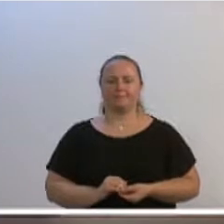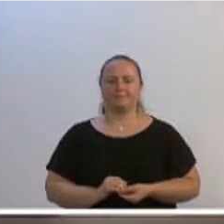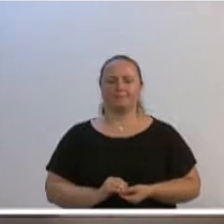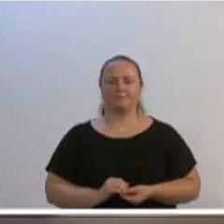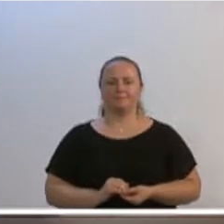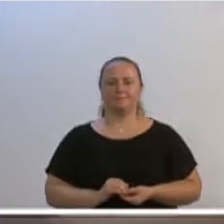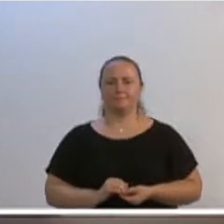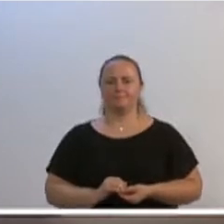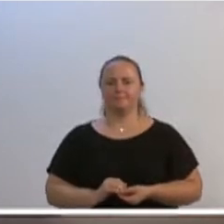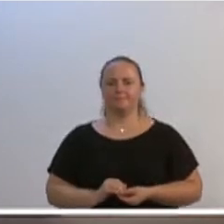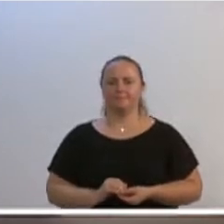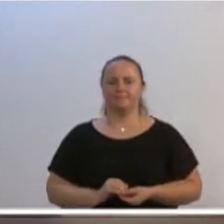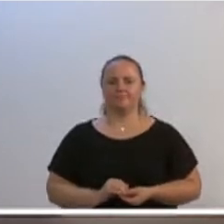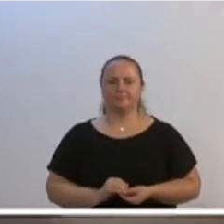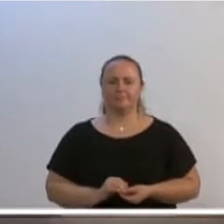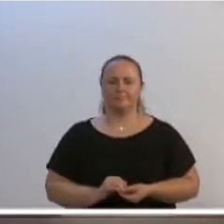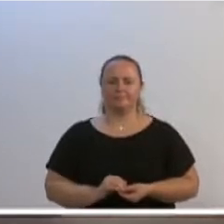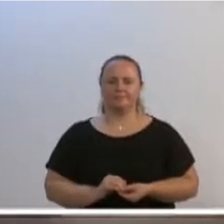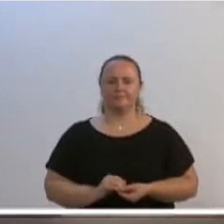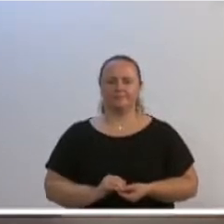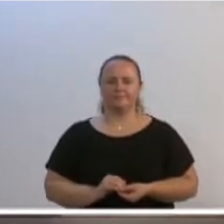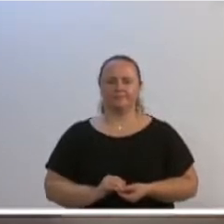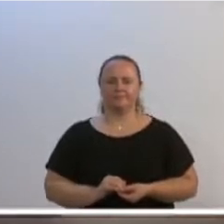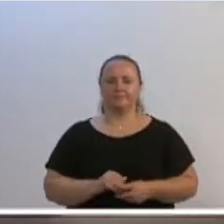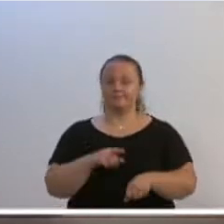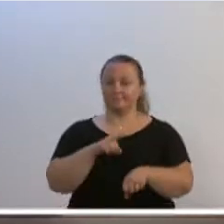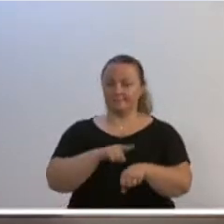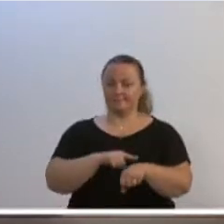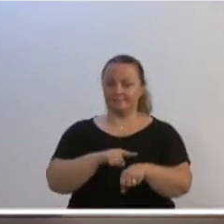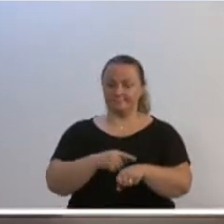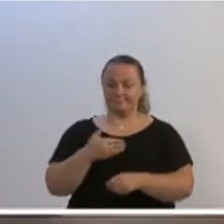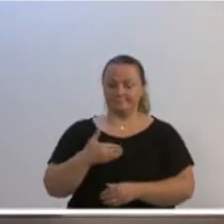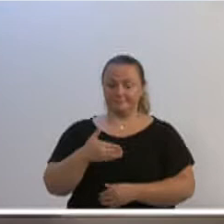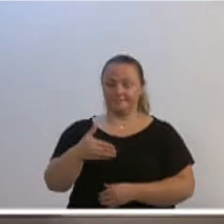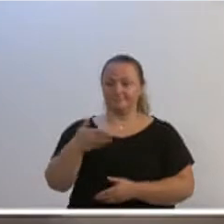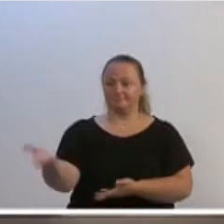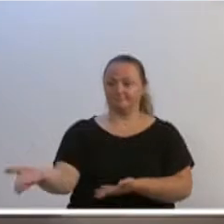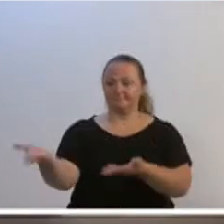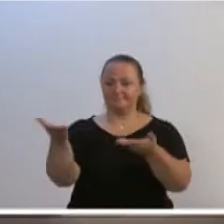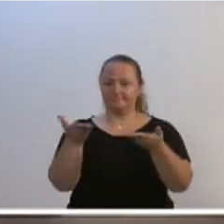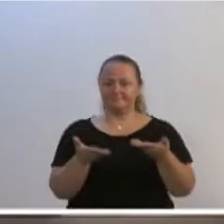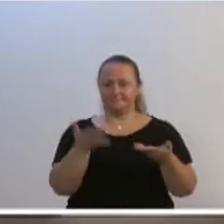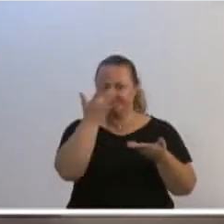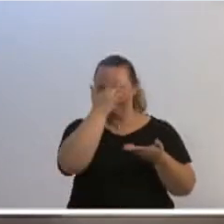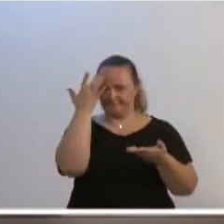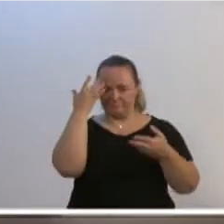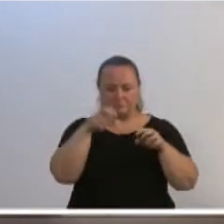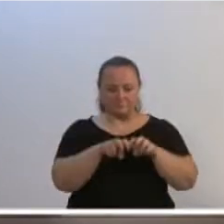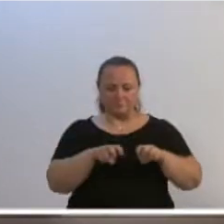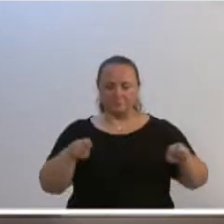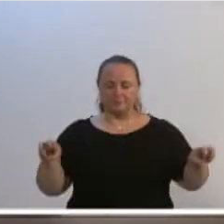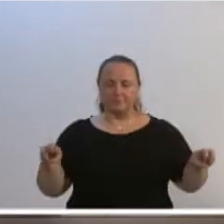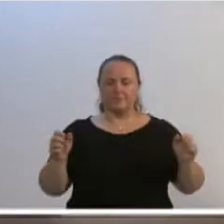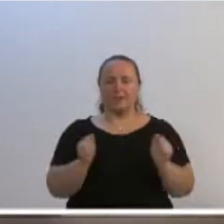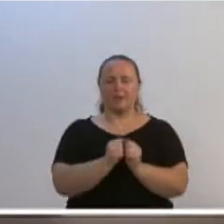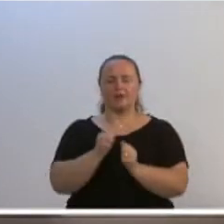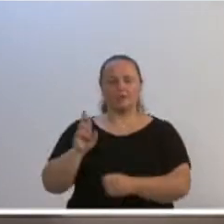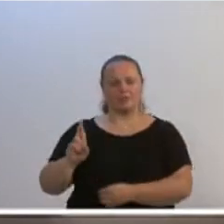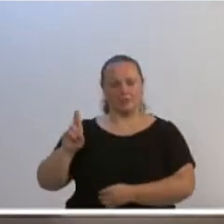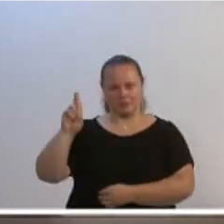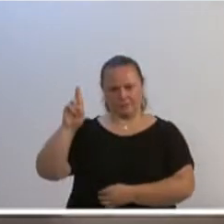câmarablu.sc.gov.br. Nesse momento, eu vou chamar as pessoas para sentarem aqui na mesa que vão compor a mesa de